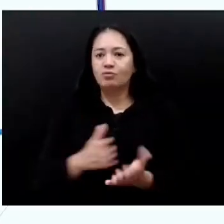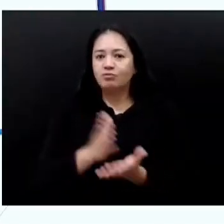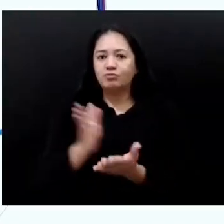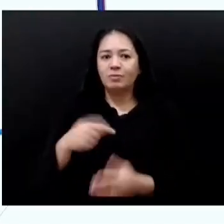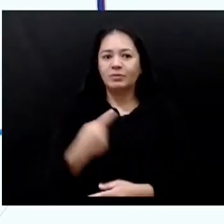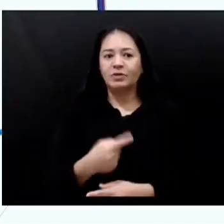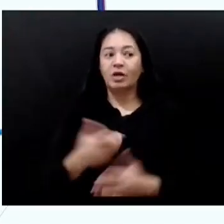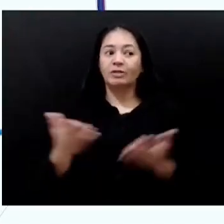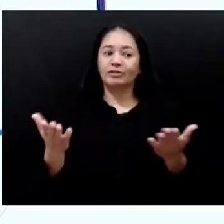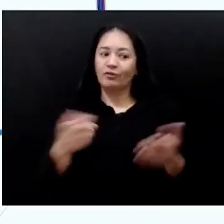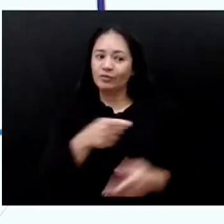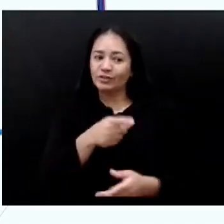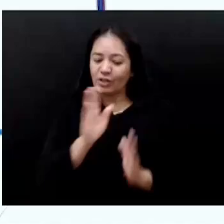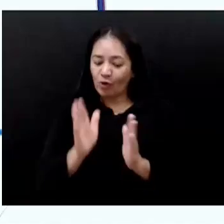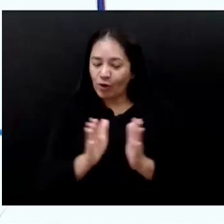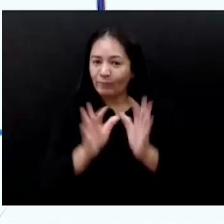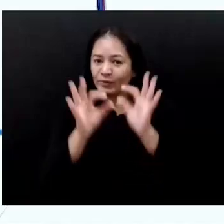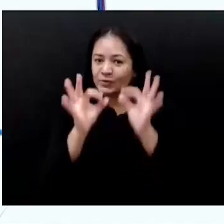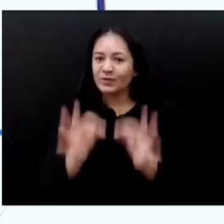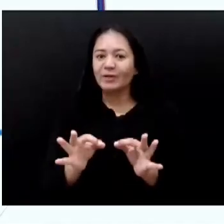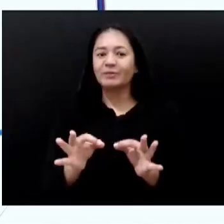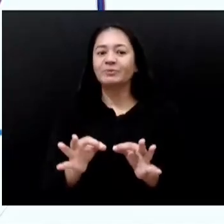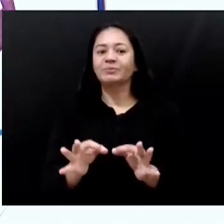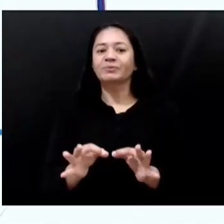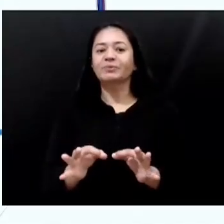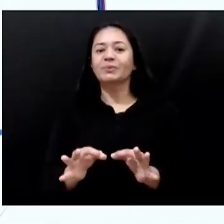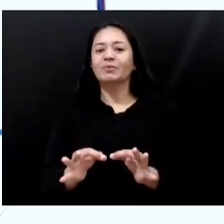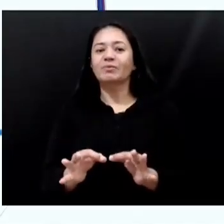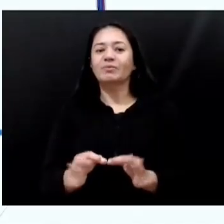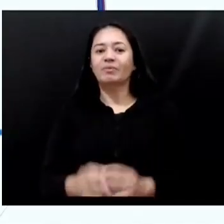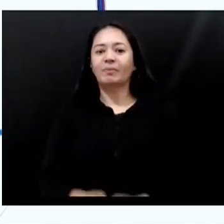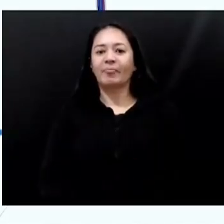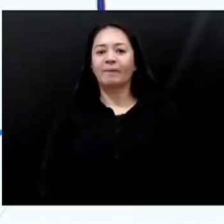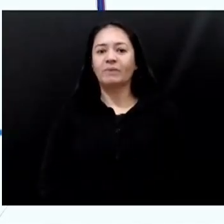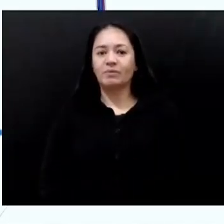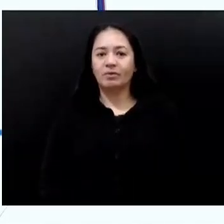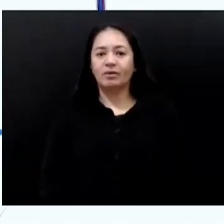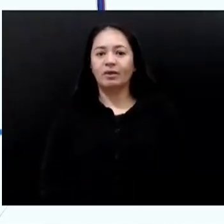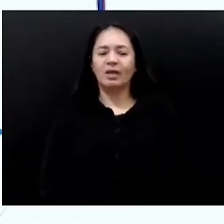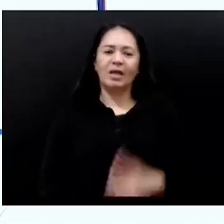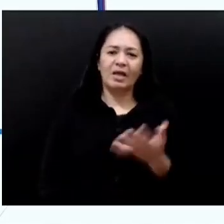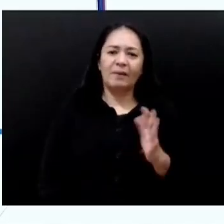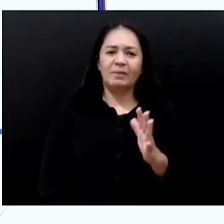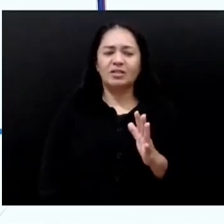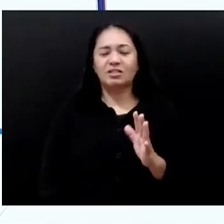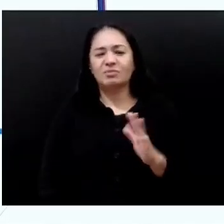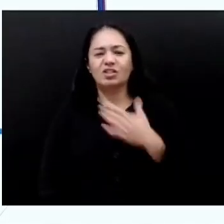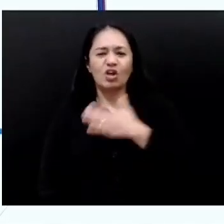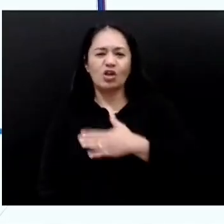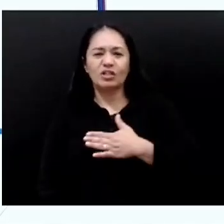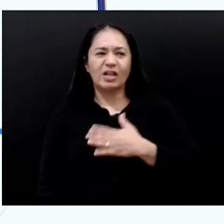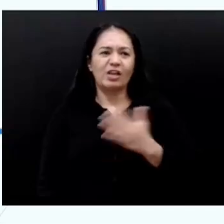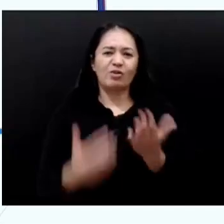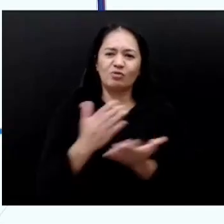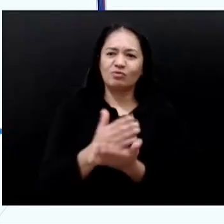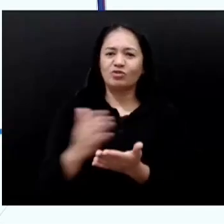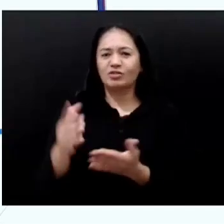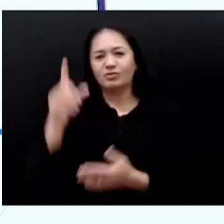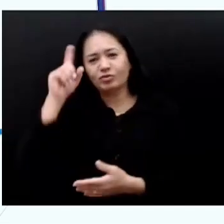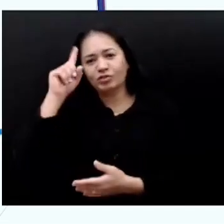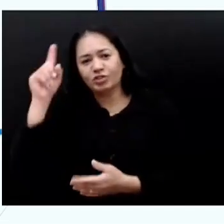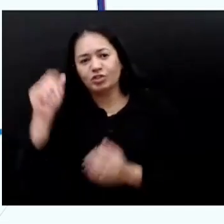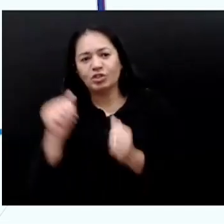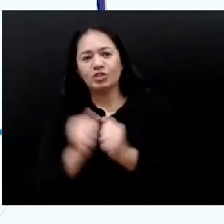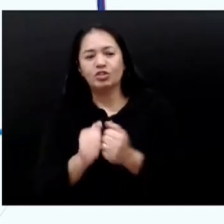caminho certo. Era um negócio meio hobby, né? Eu dividia aquele dia a dia com o trabalho na